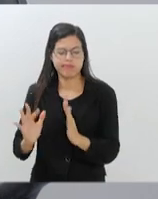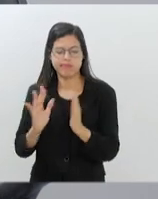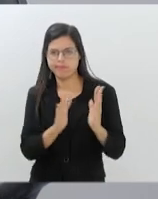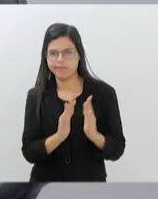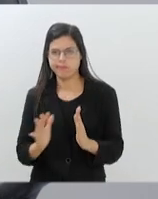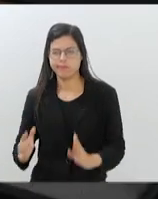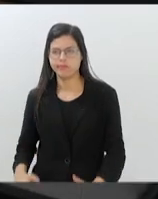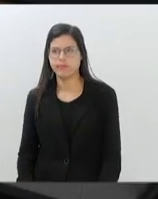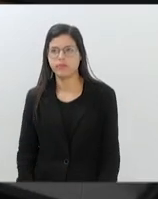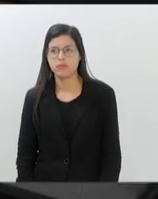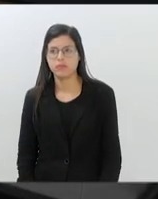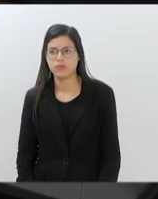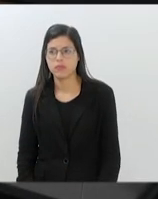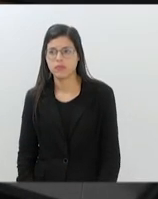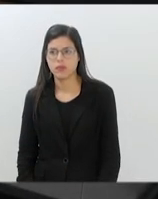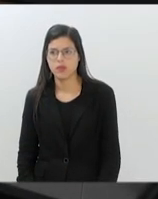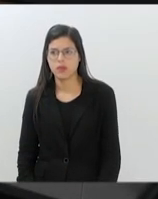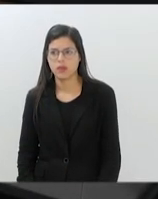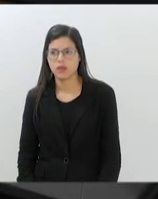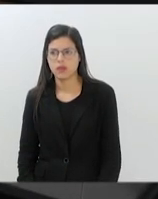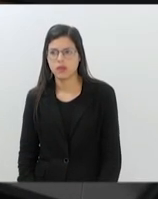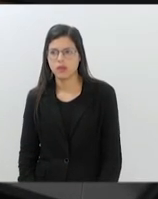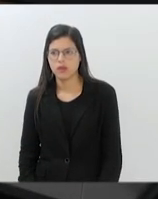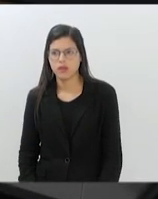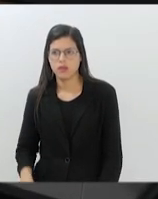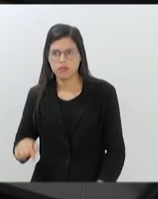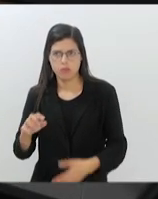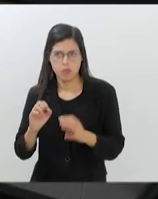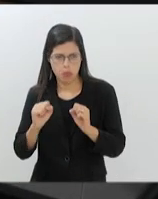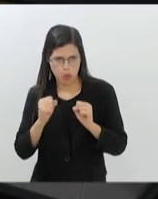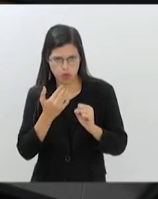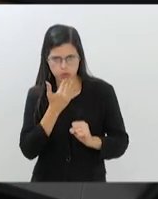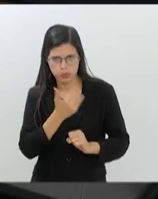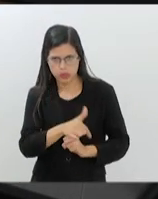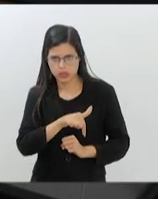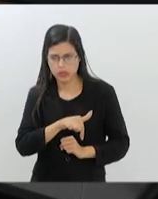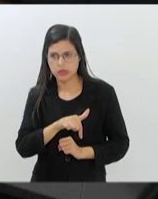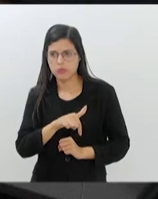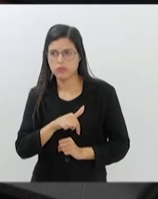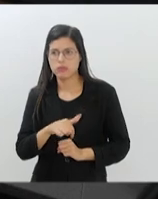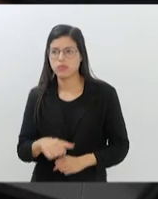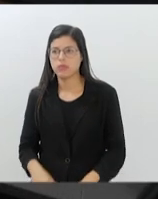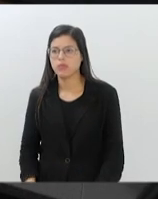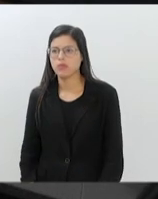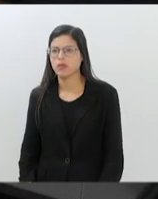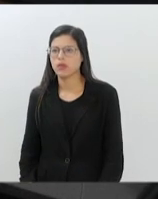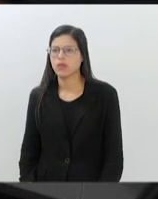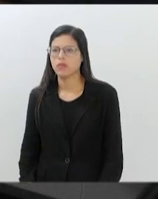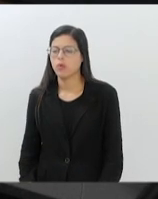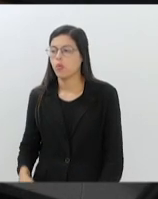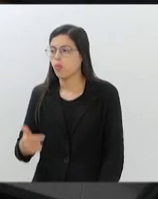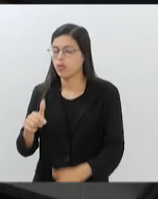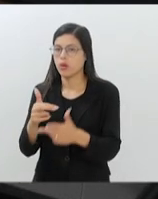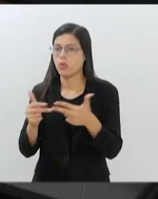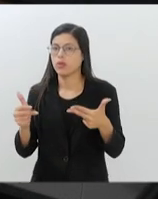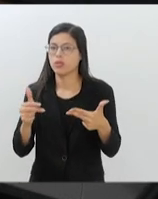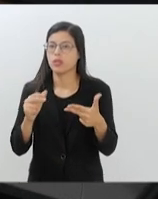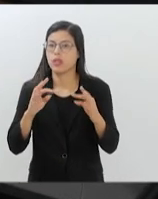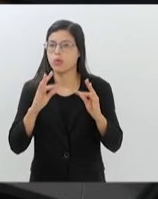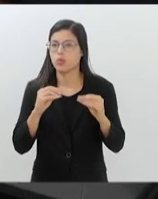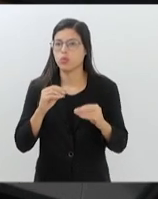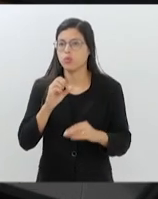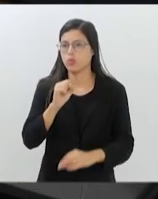me autoriza pedir lógico lógico lógico outra o senhor disse que tá tudo no ciaf a gente já consultou outra